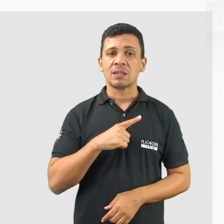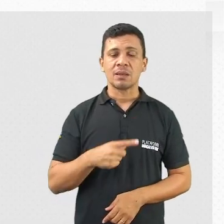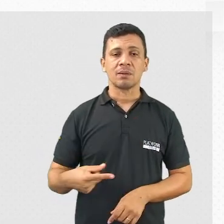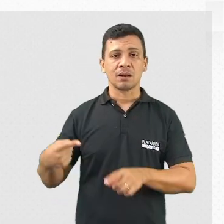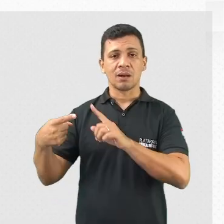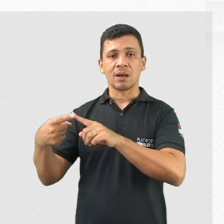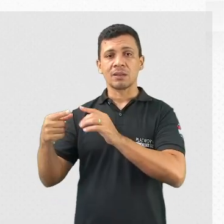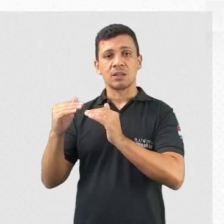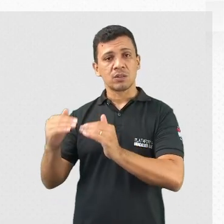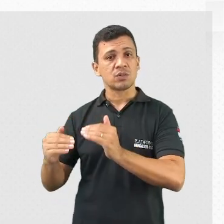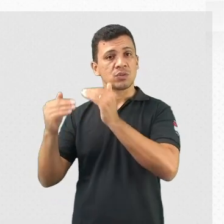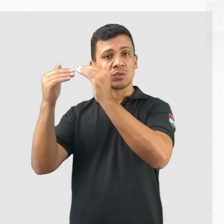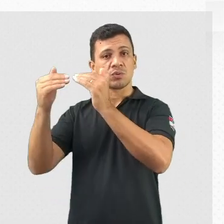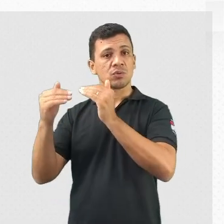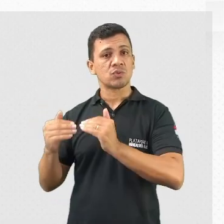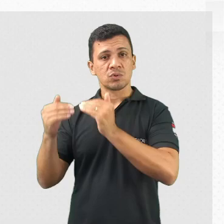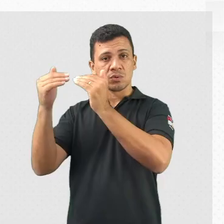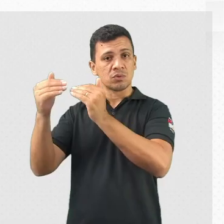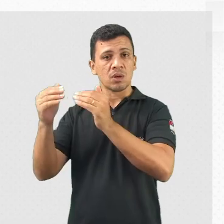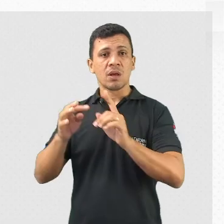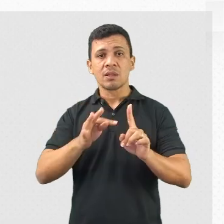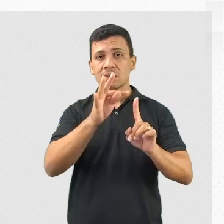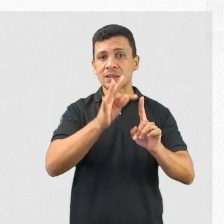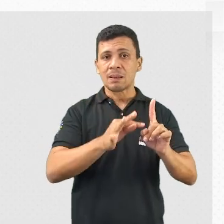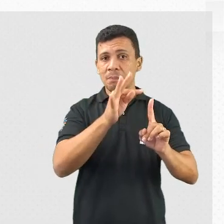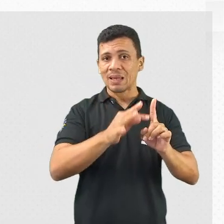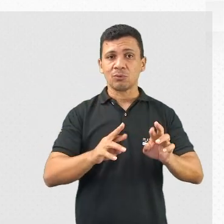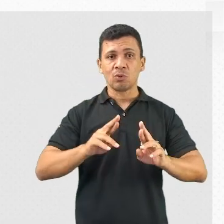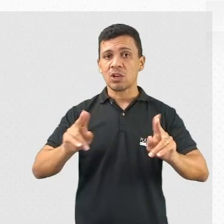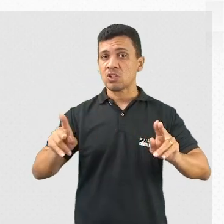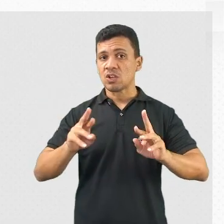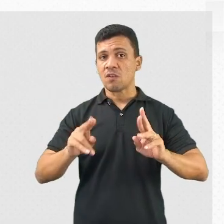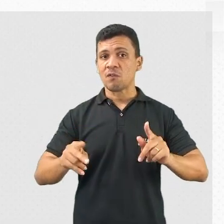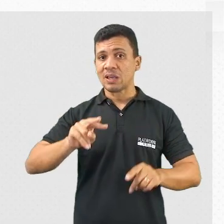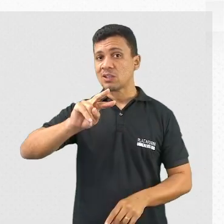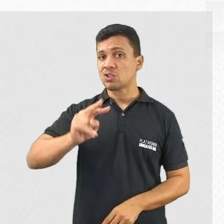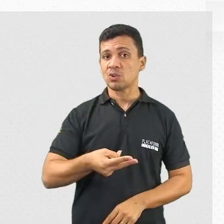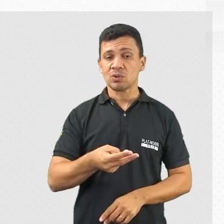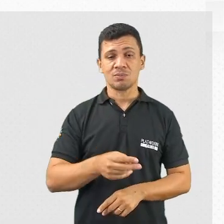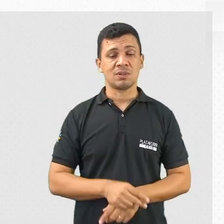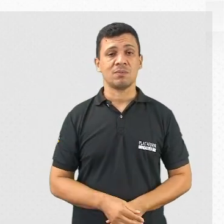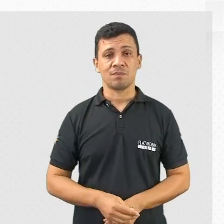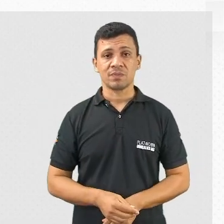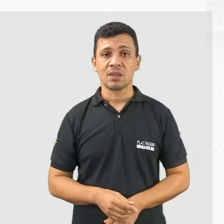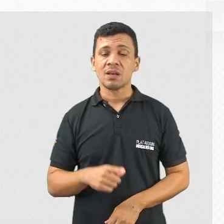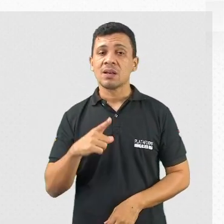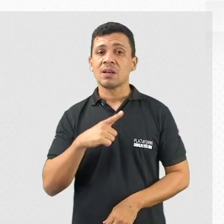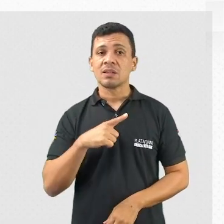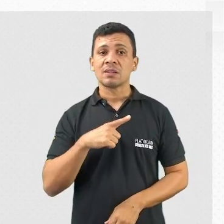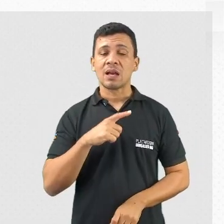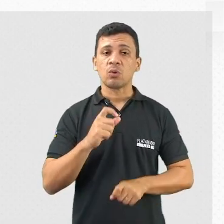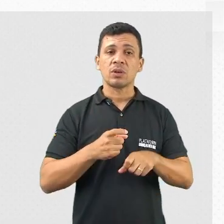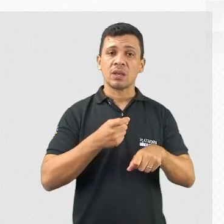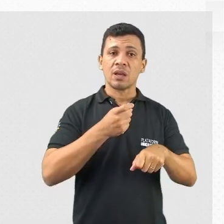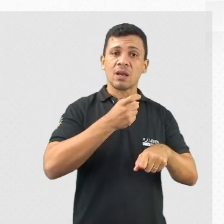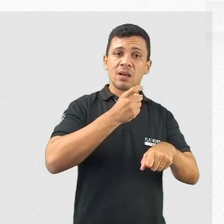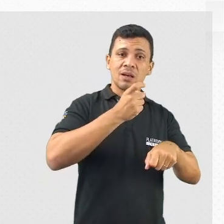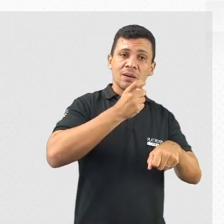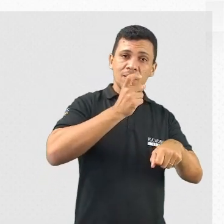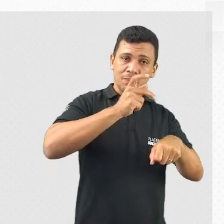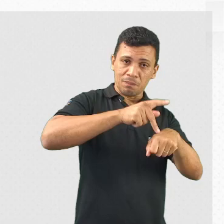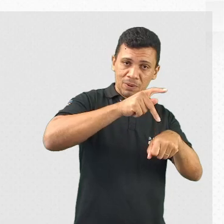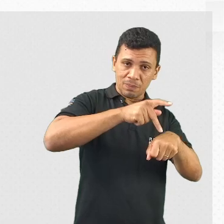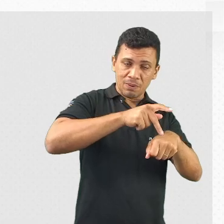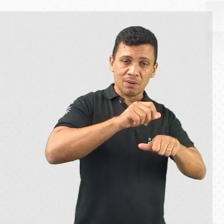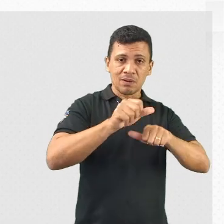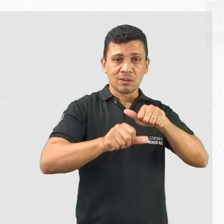superior, temperaturas que não chegam ainda a 2.000 graus. Então, as rochas já vão passar do seu estado sólido mais para pastoso. Ó. Elas vão ficar ali